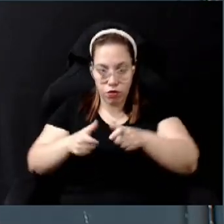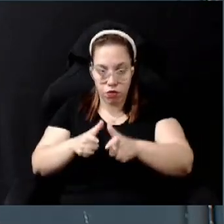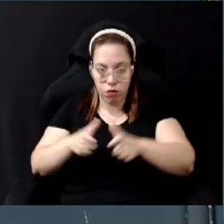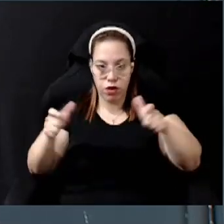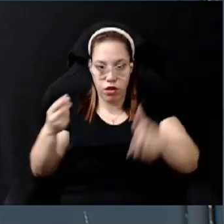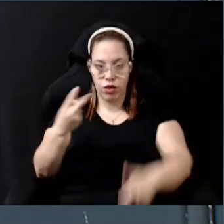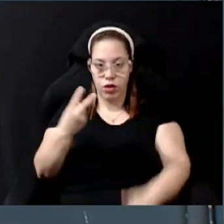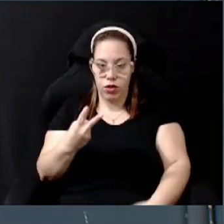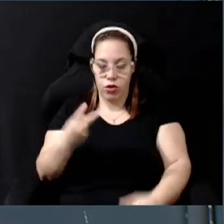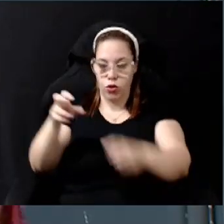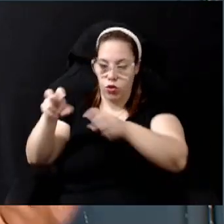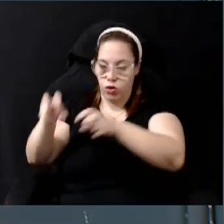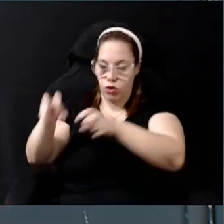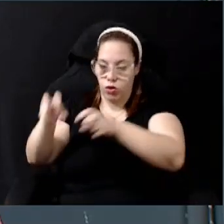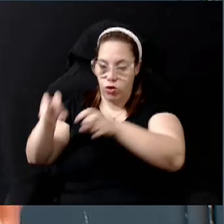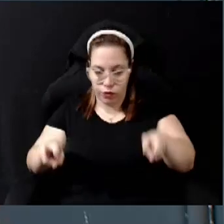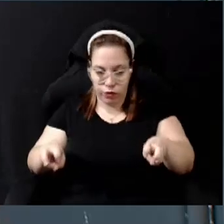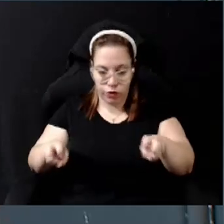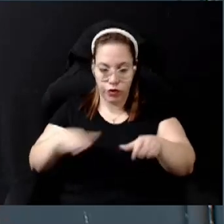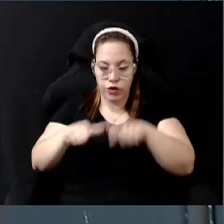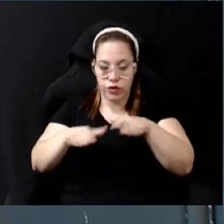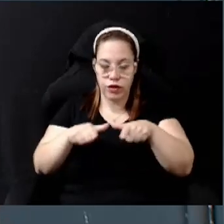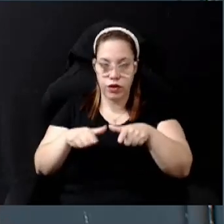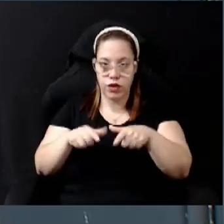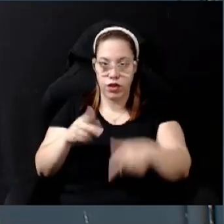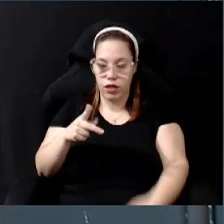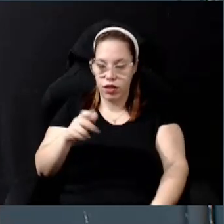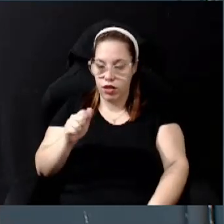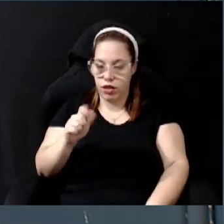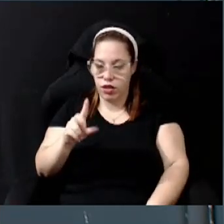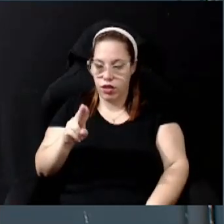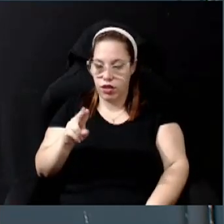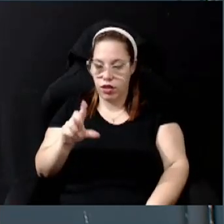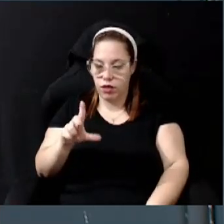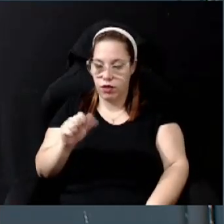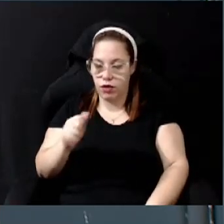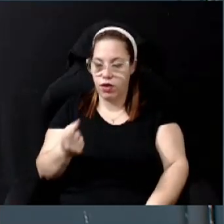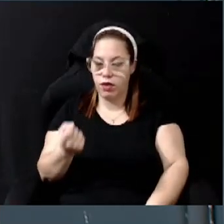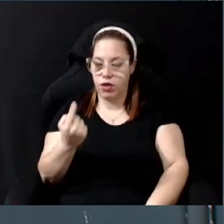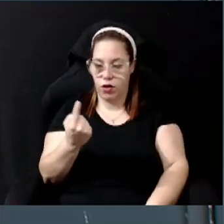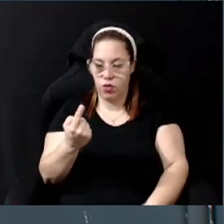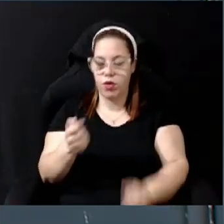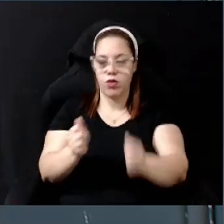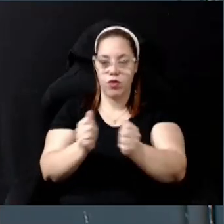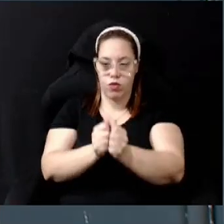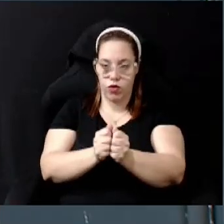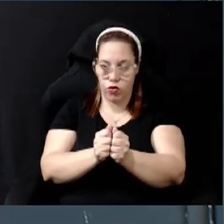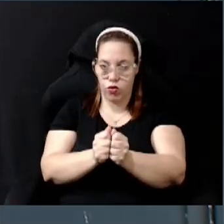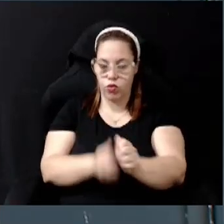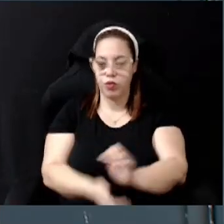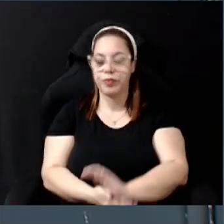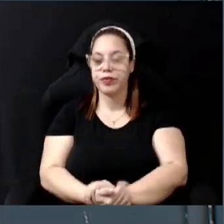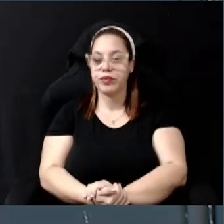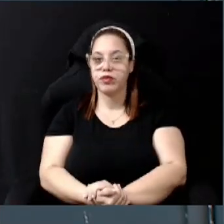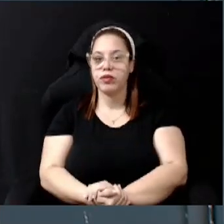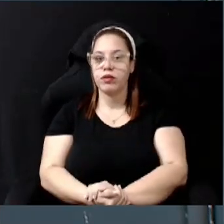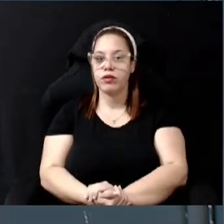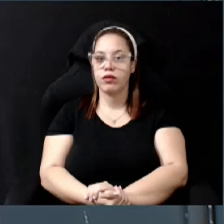cadeiras. Hoje trabalha eu, a Paula e mais uma auxiliar. E isso é